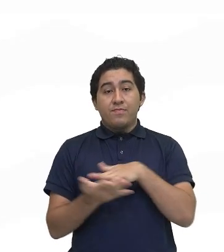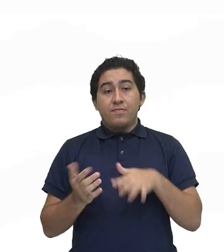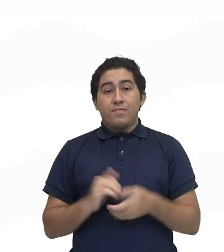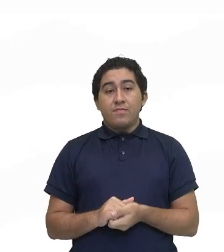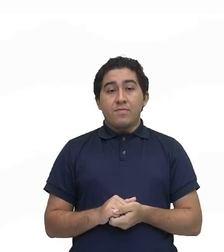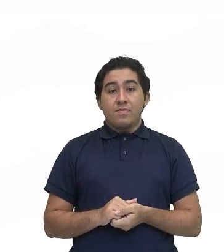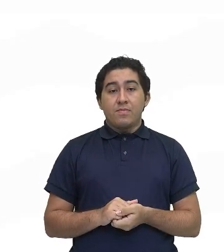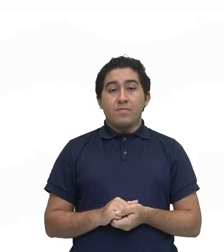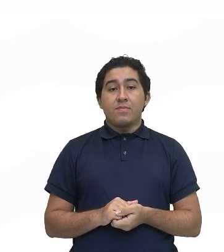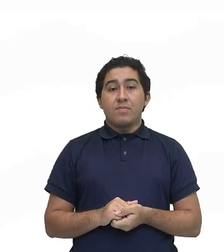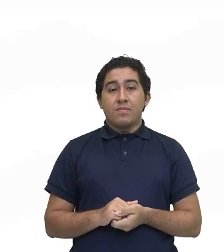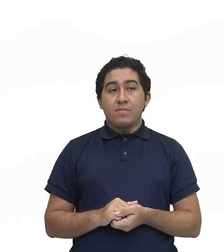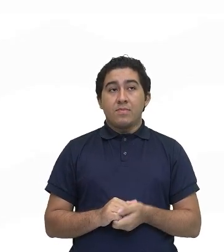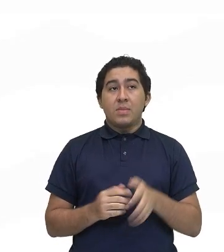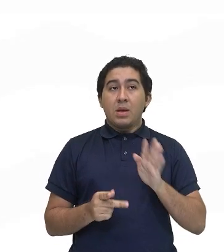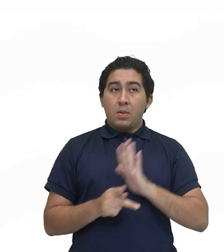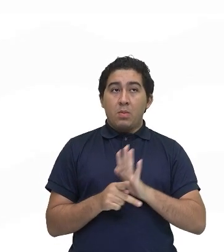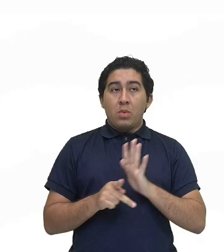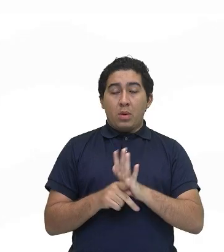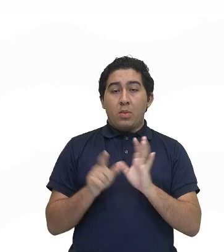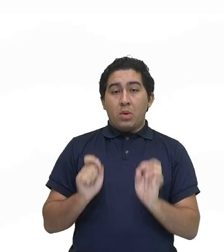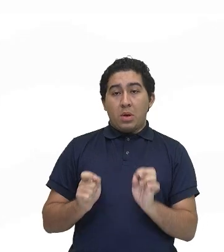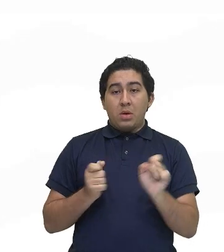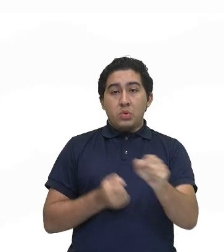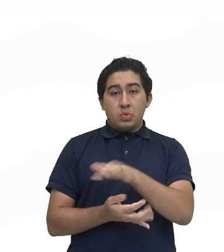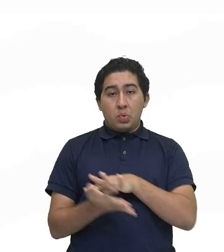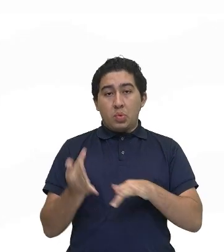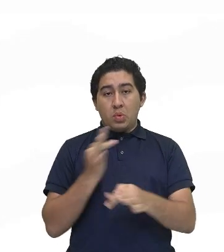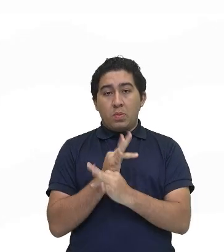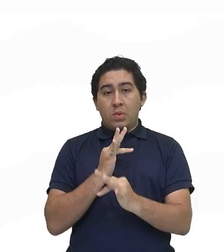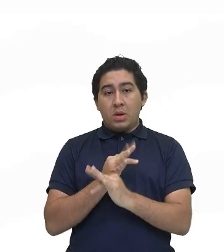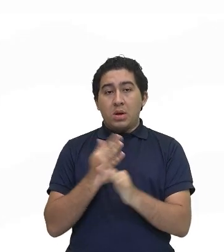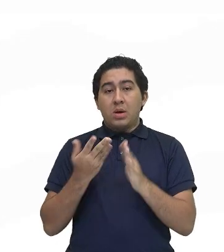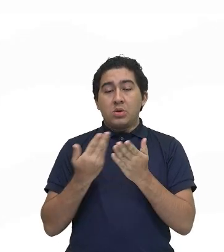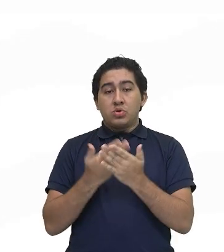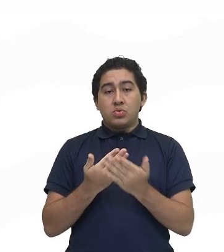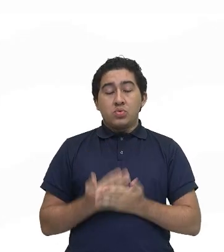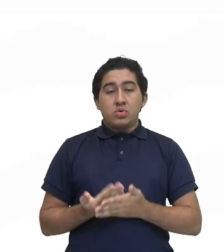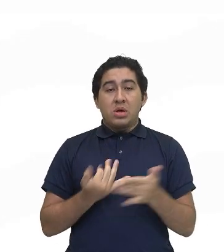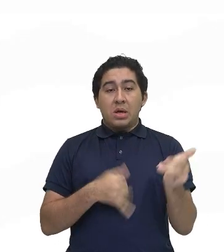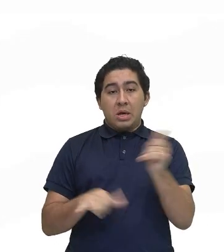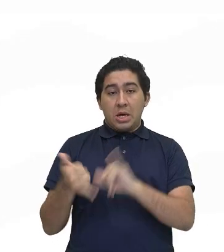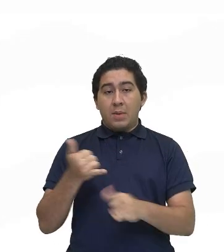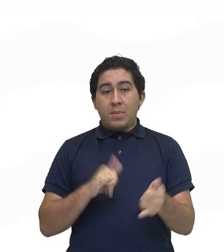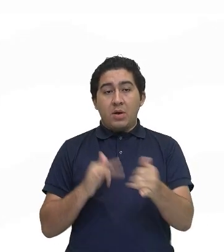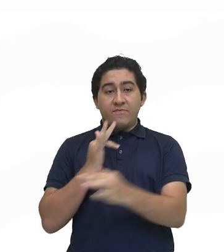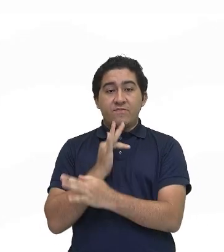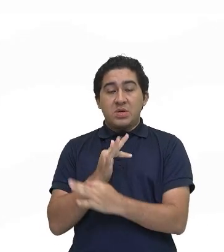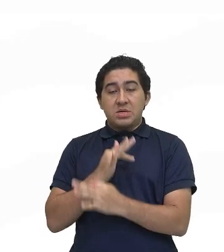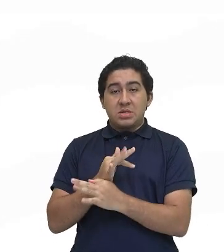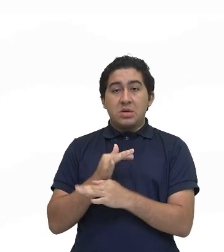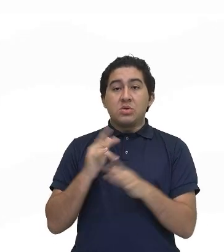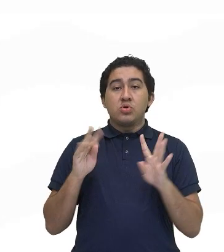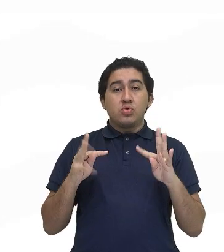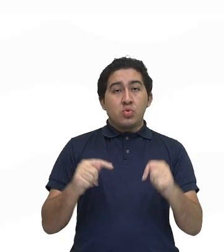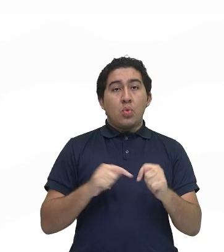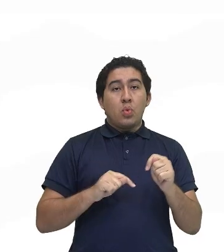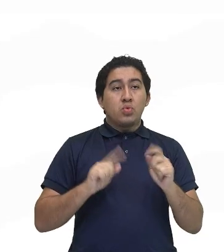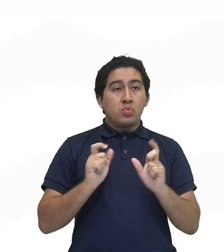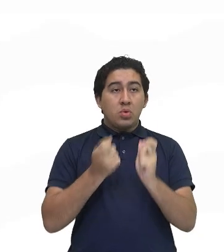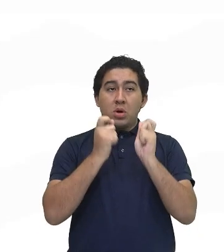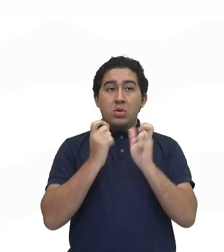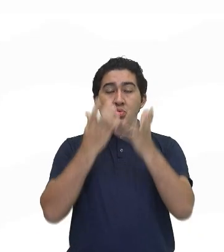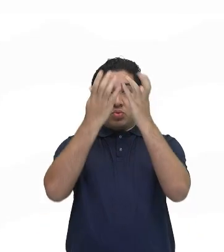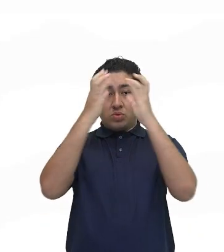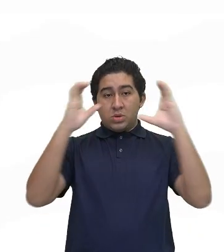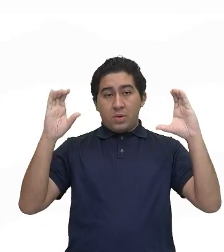da astronomia, que estuda a física e a química dos corpos celestes, como nós já